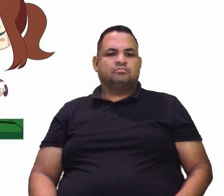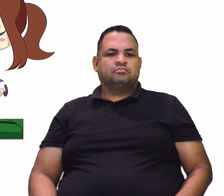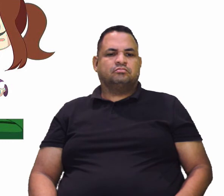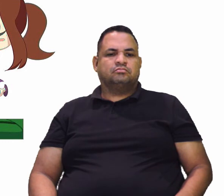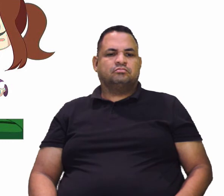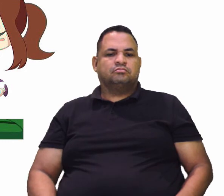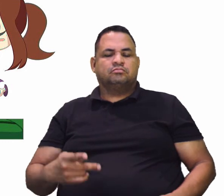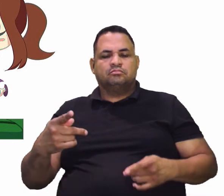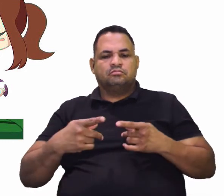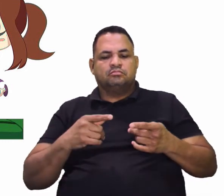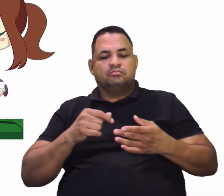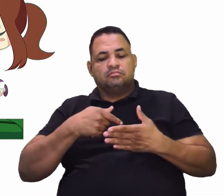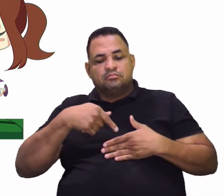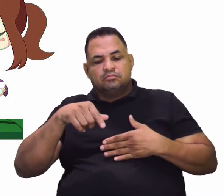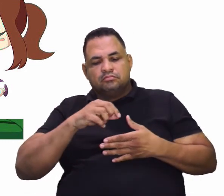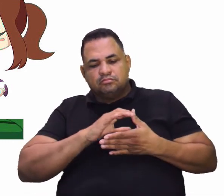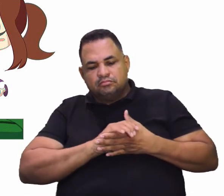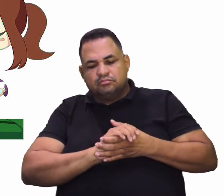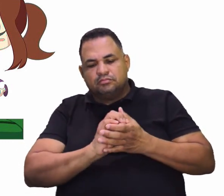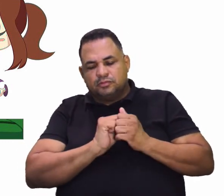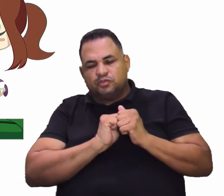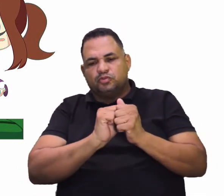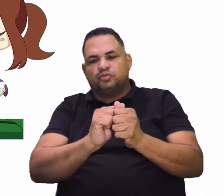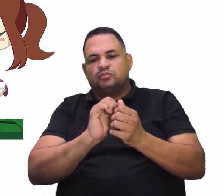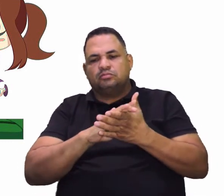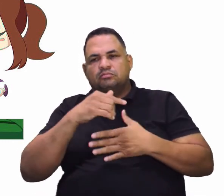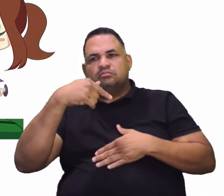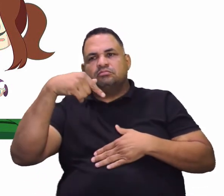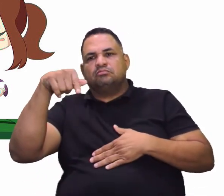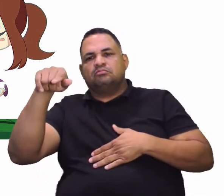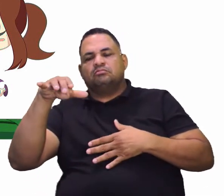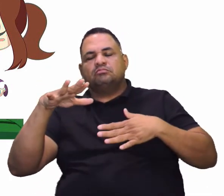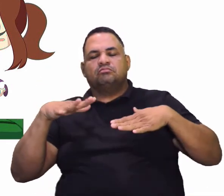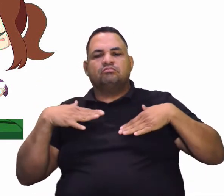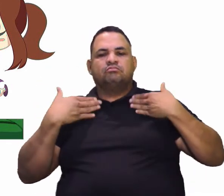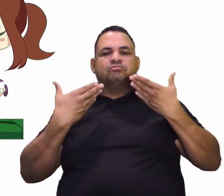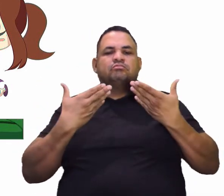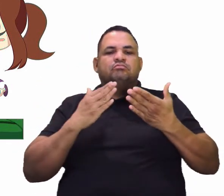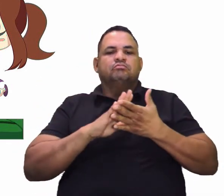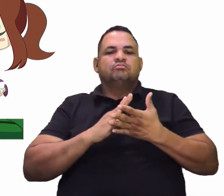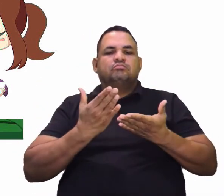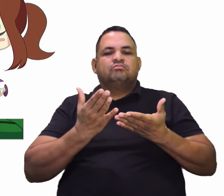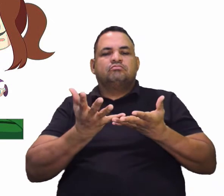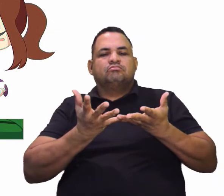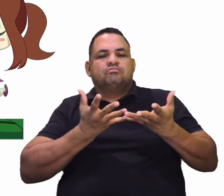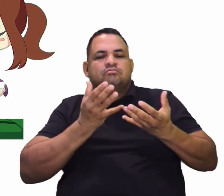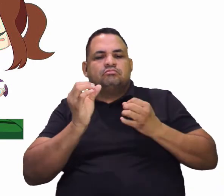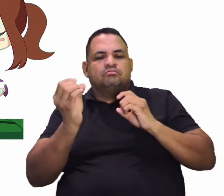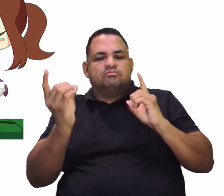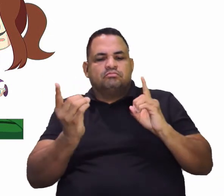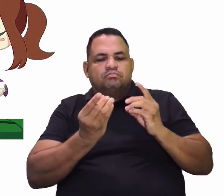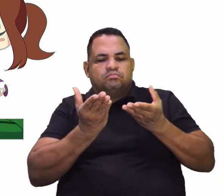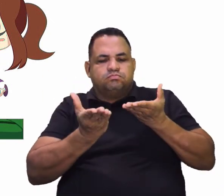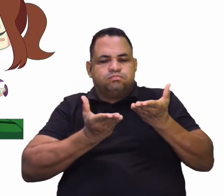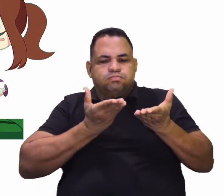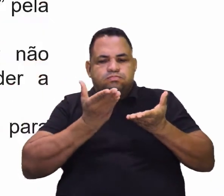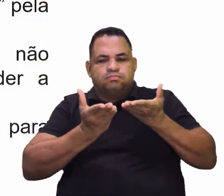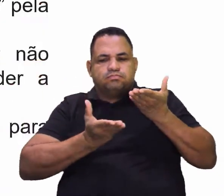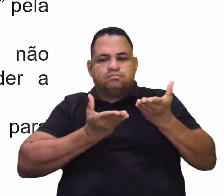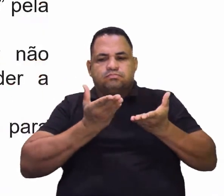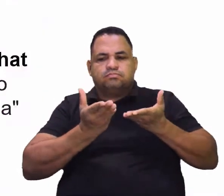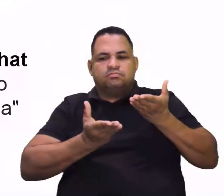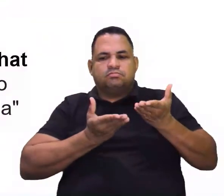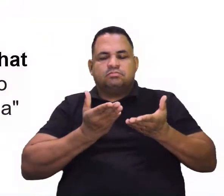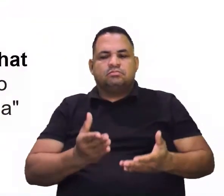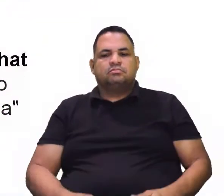tonight. É o plano dele, levar ela para sair hoje à noite e o quê? tratar ela bem, que está lá no final